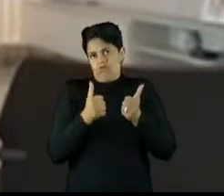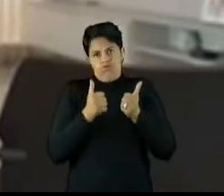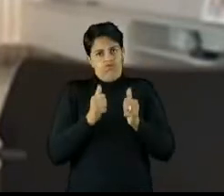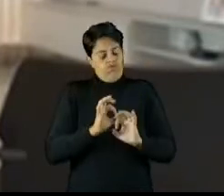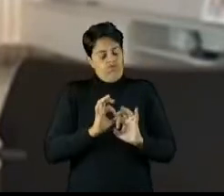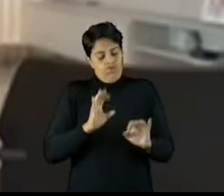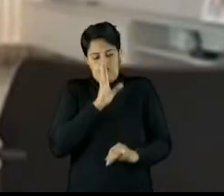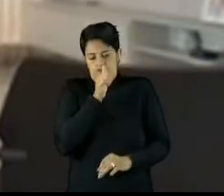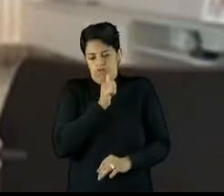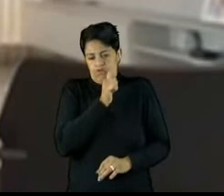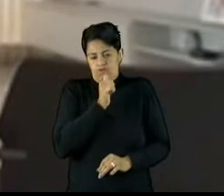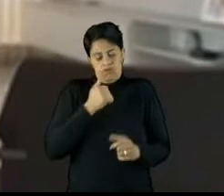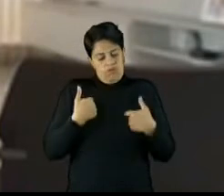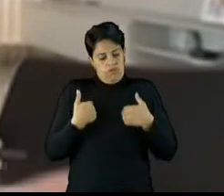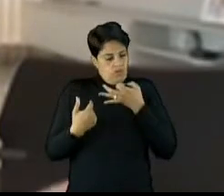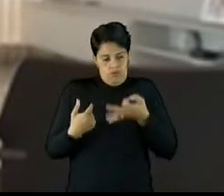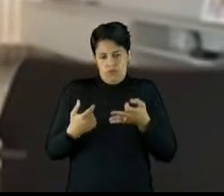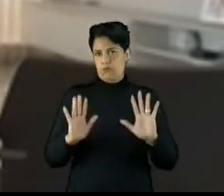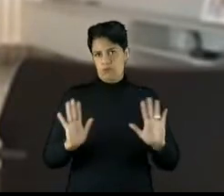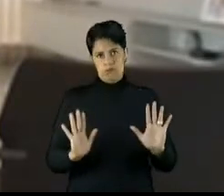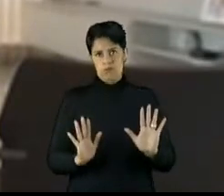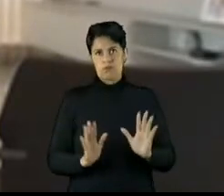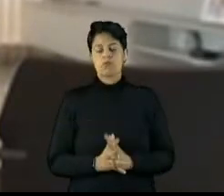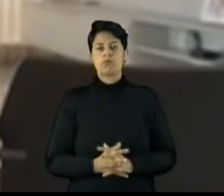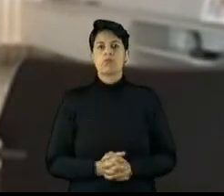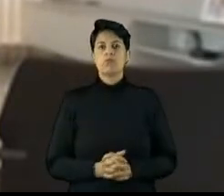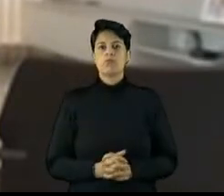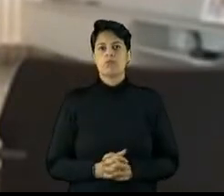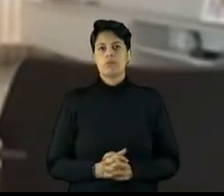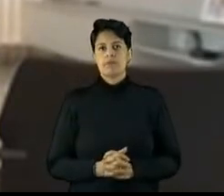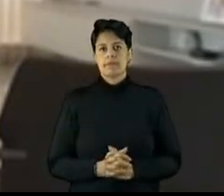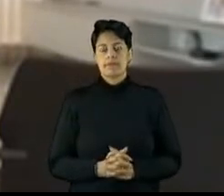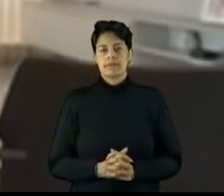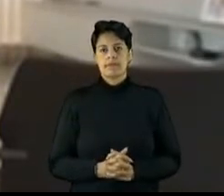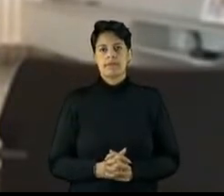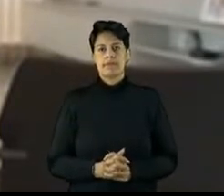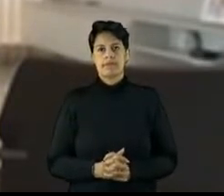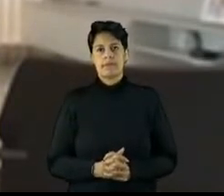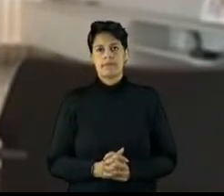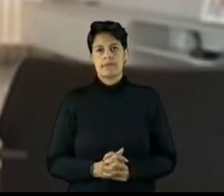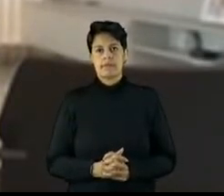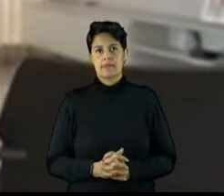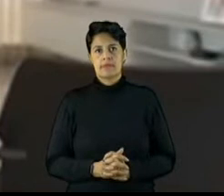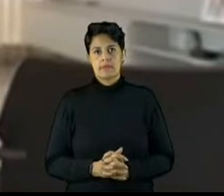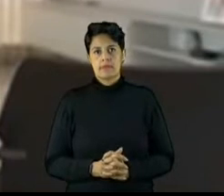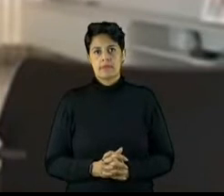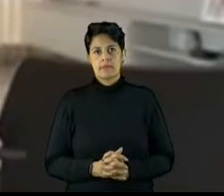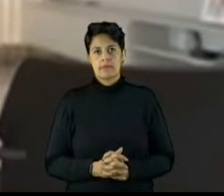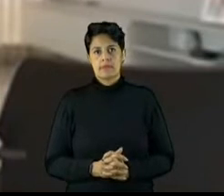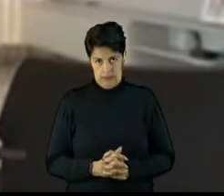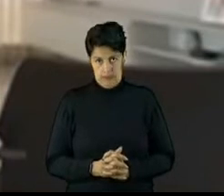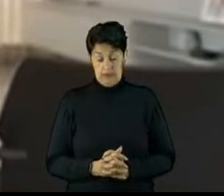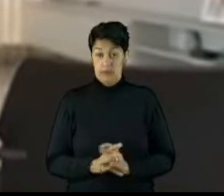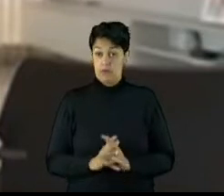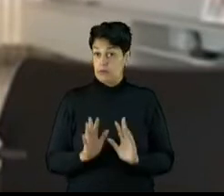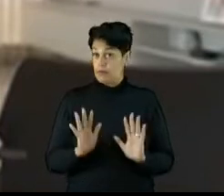e evidentemente que o calendário proposto pelo eminente relator é um calendário razoável e será respeitado e acatado por todos nós. Mas eu acho que